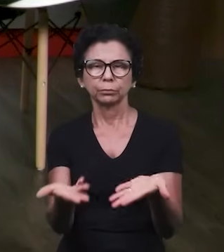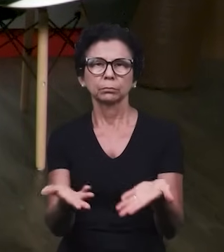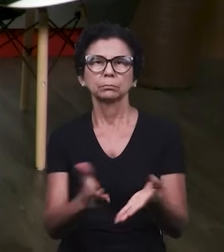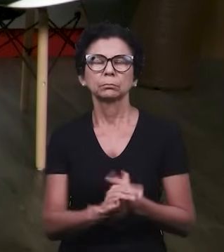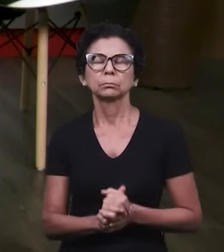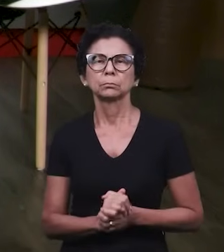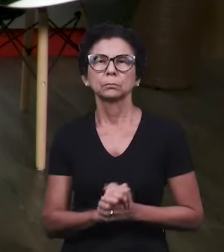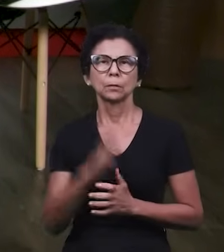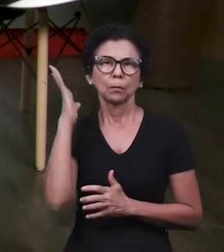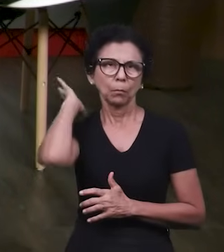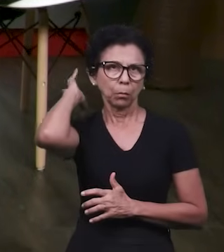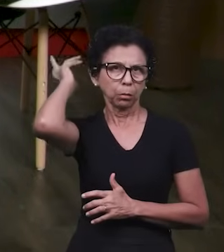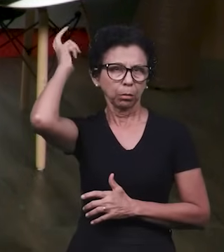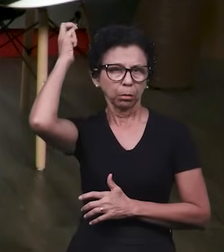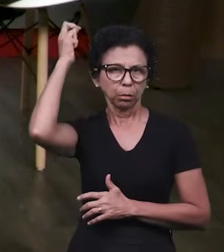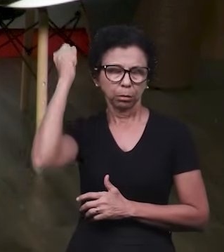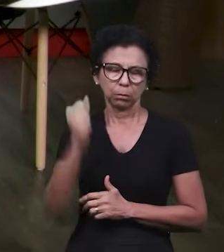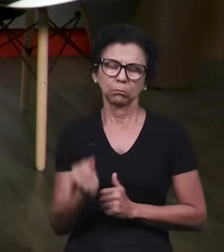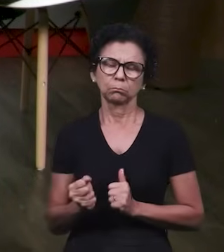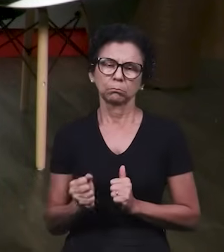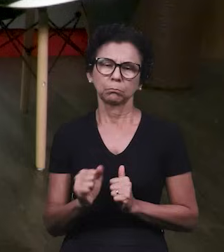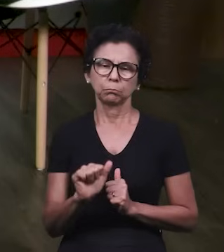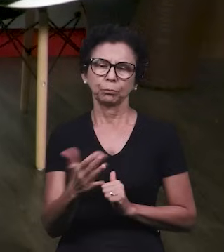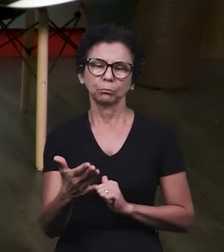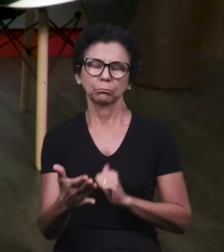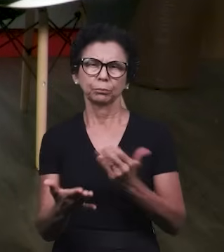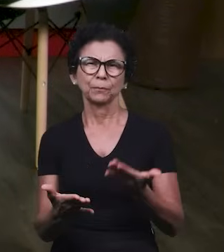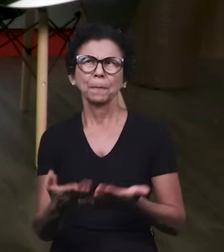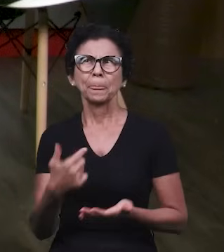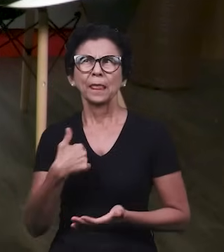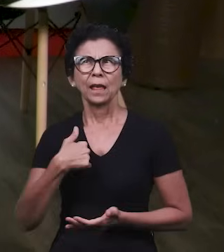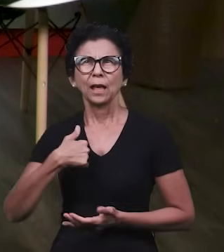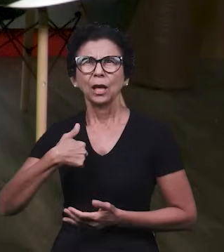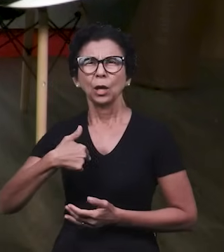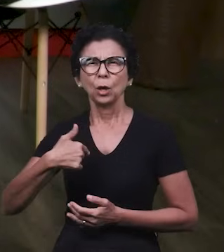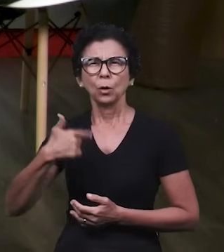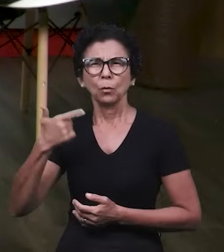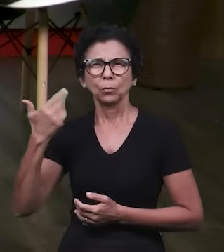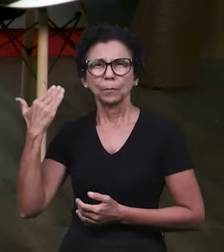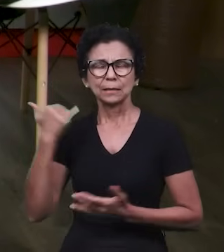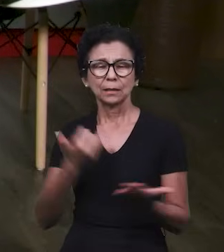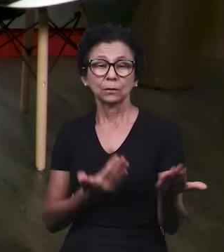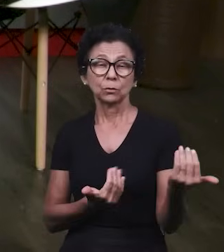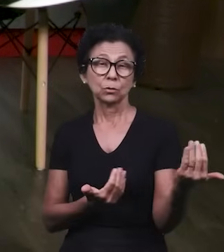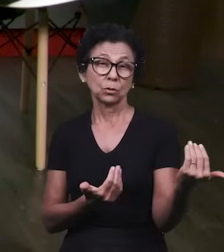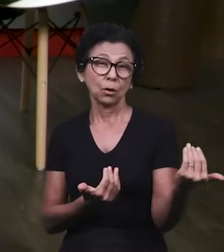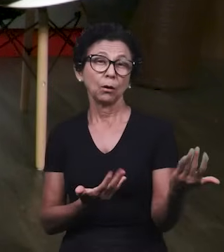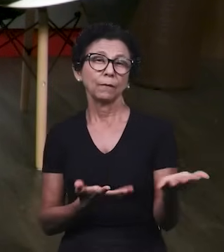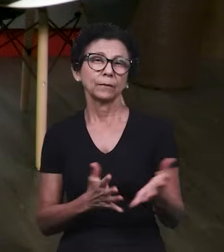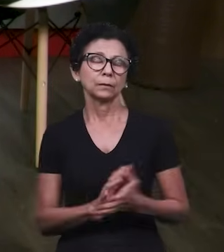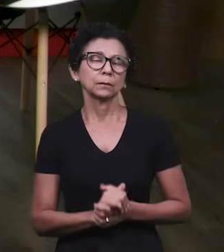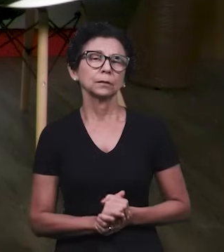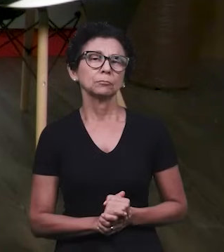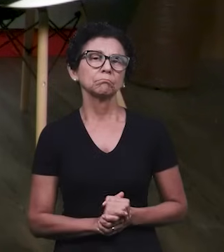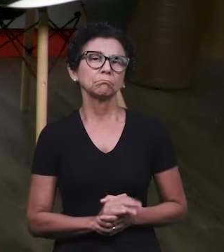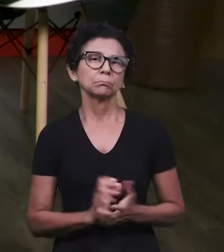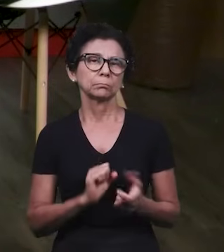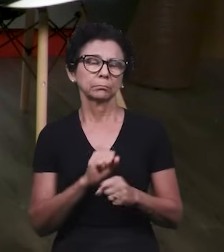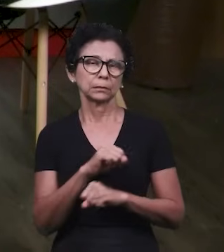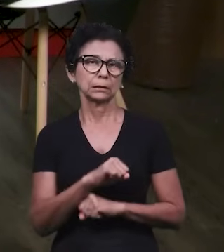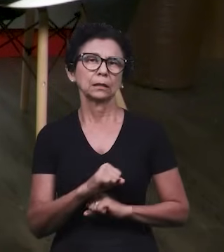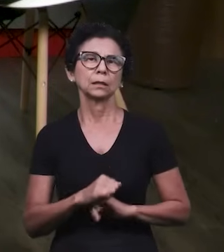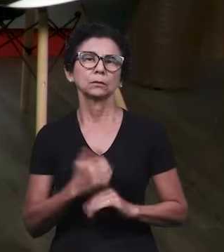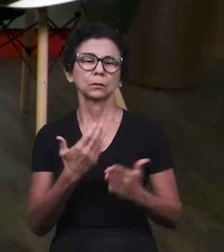animais marinhos, há muitos anos, eu me lembro ainda, muito jovem na igreja, participando de seminários, nós já